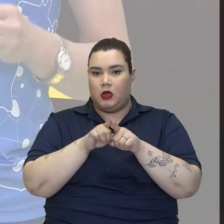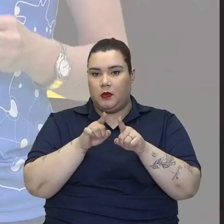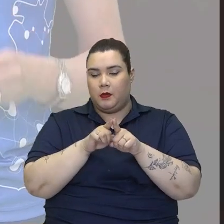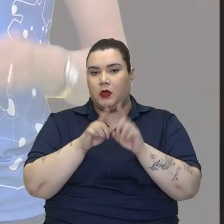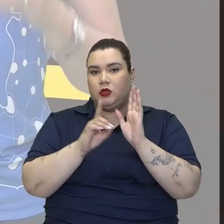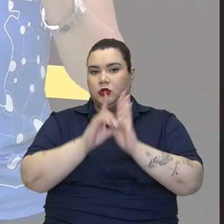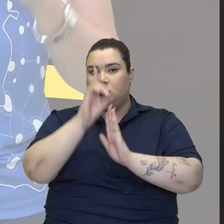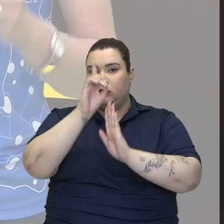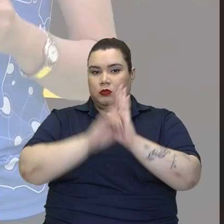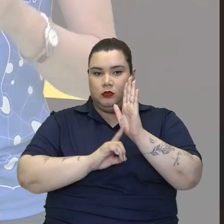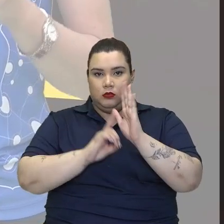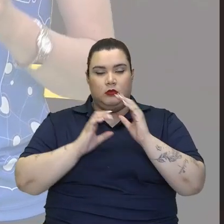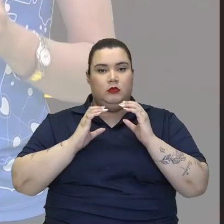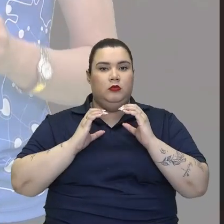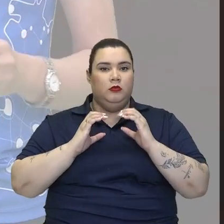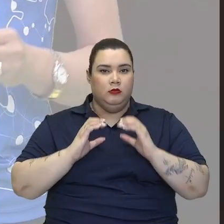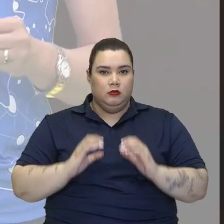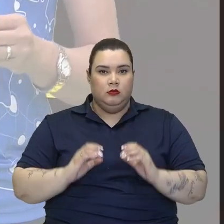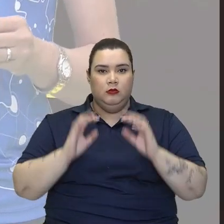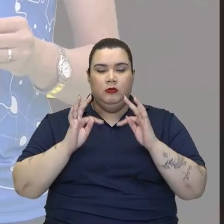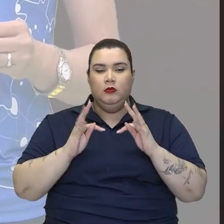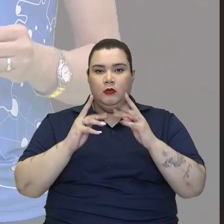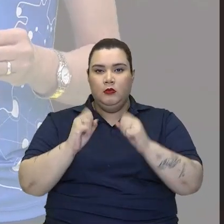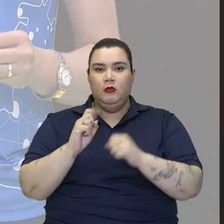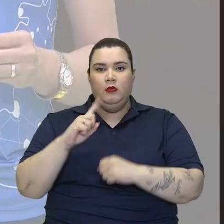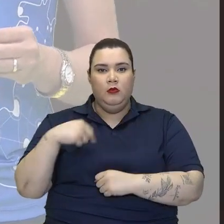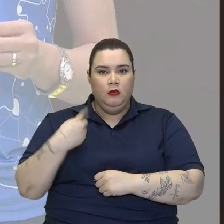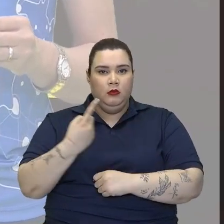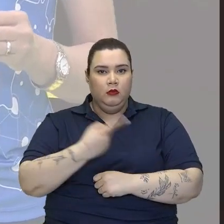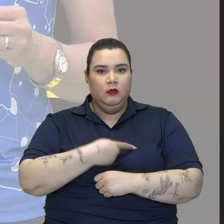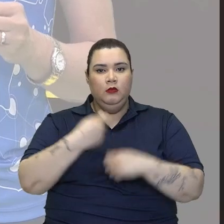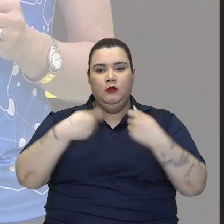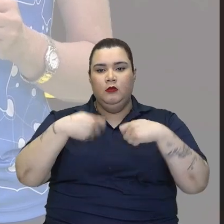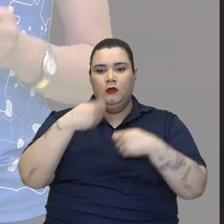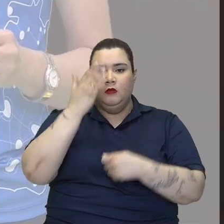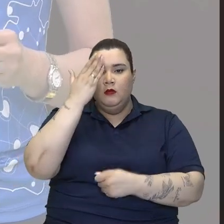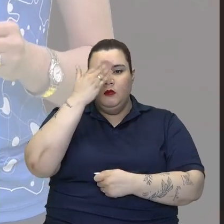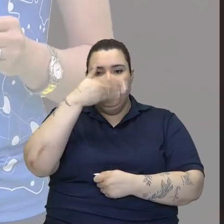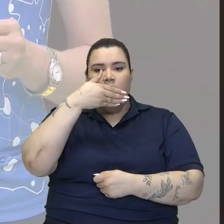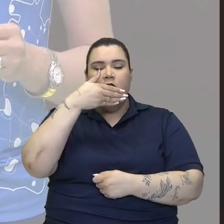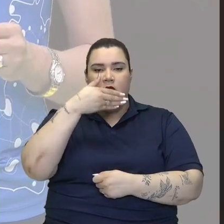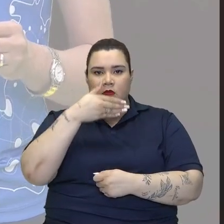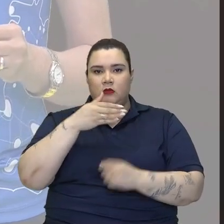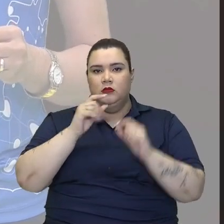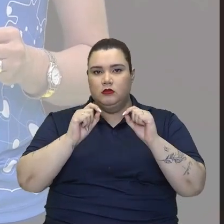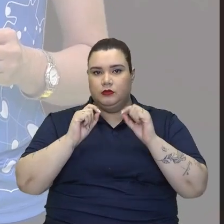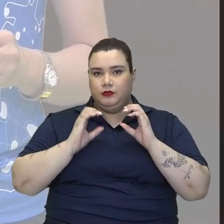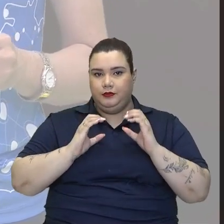São direitos. Todos nós, para comprovarmos a nossa cidadania,